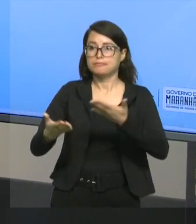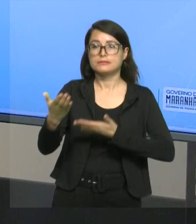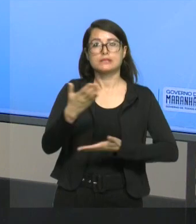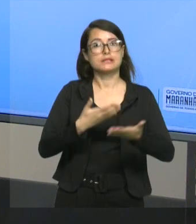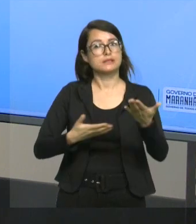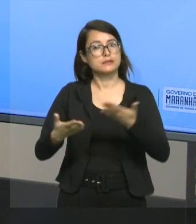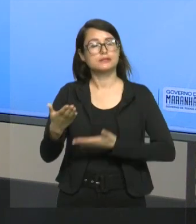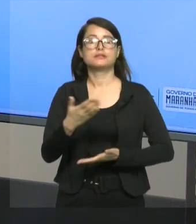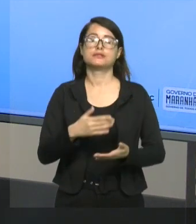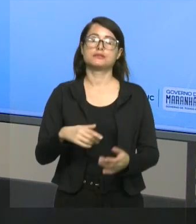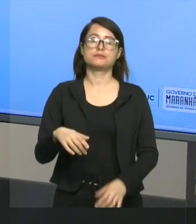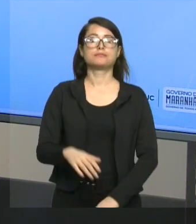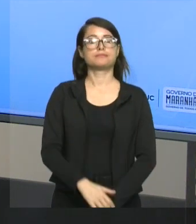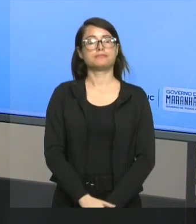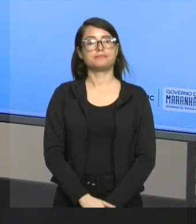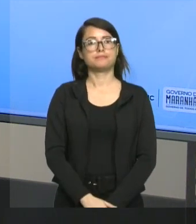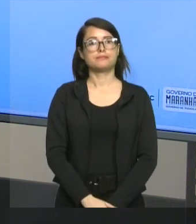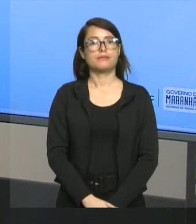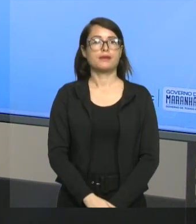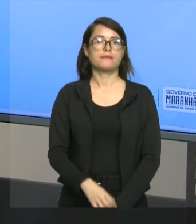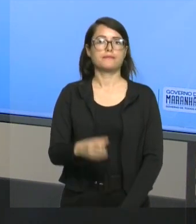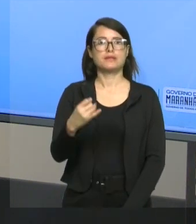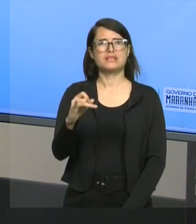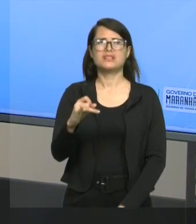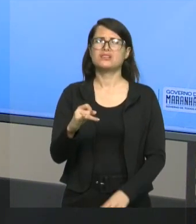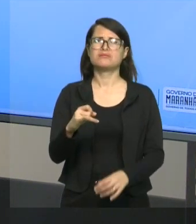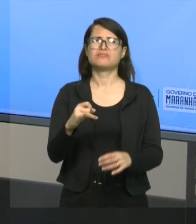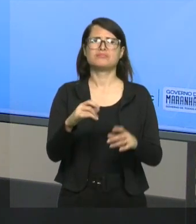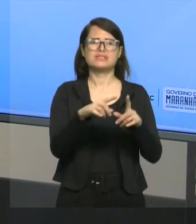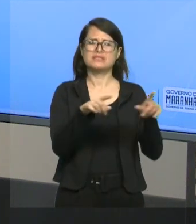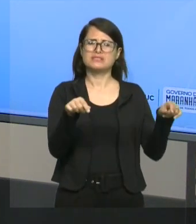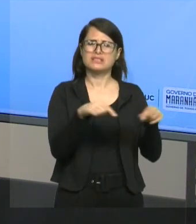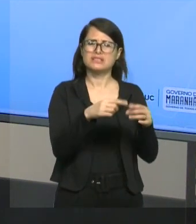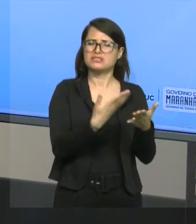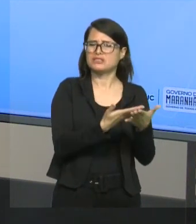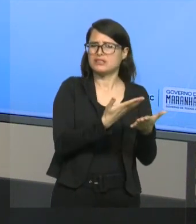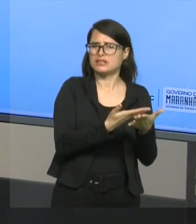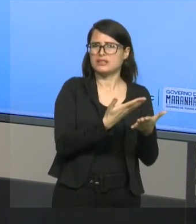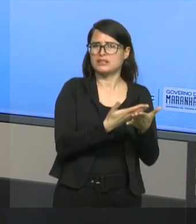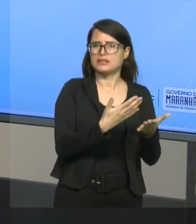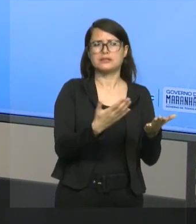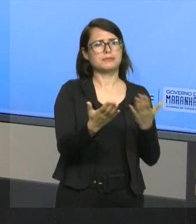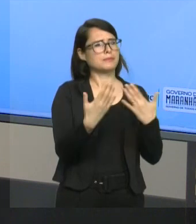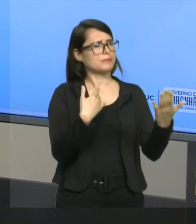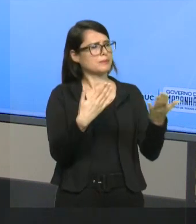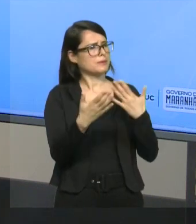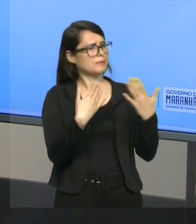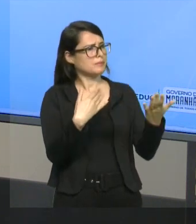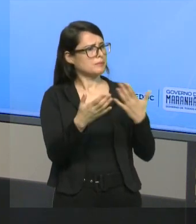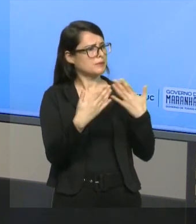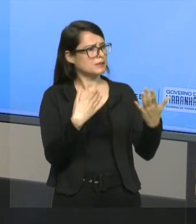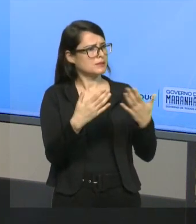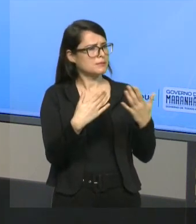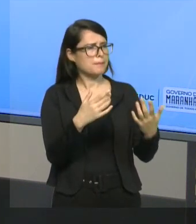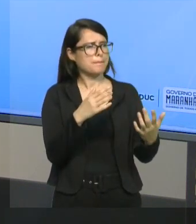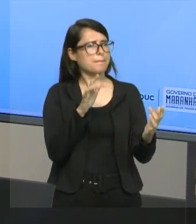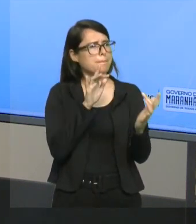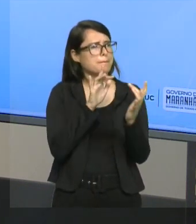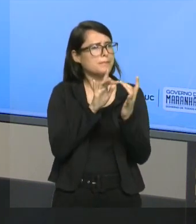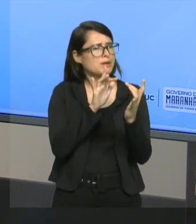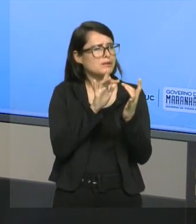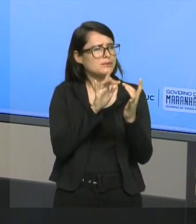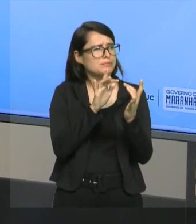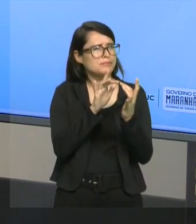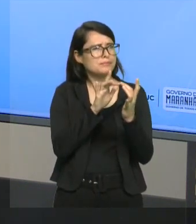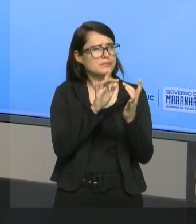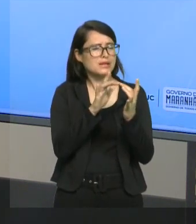você. Se eu estivesse na sala de aula, com certeza nós estaríamos conversando mais pertinho um do outro.